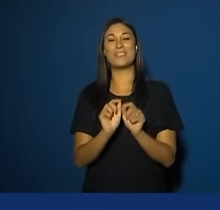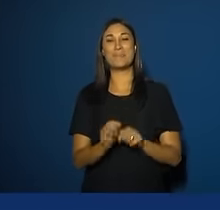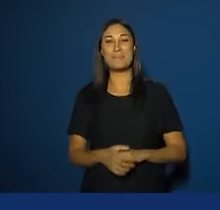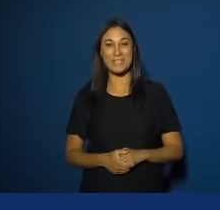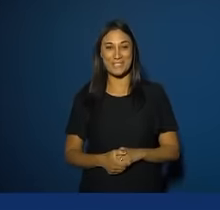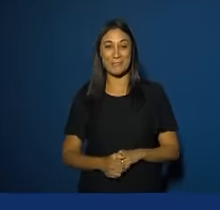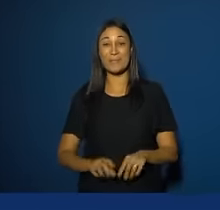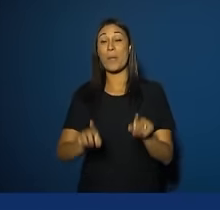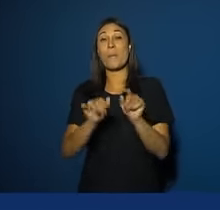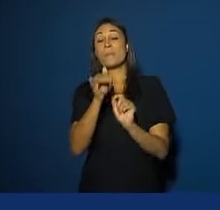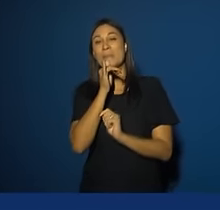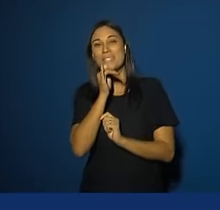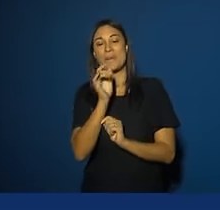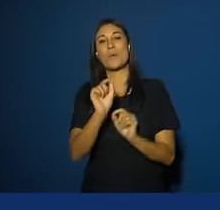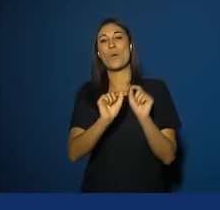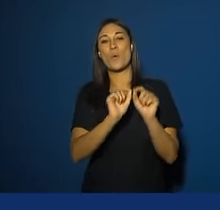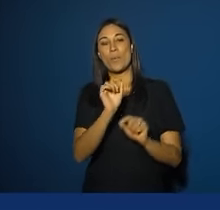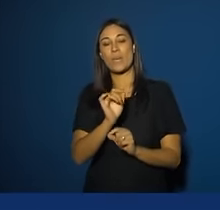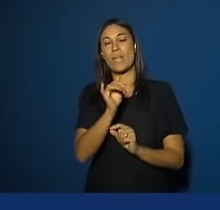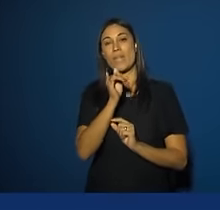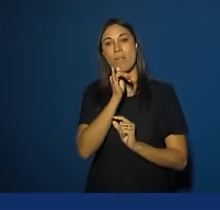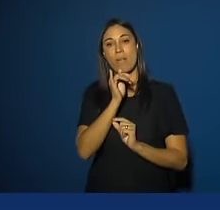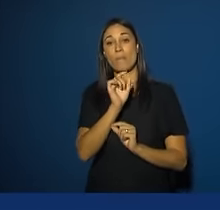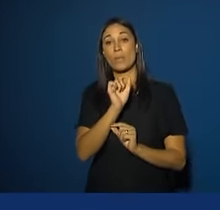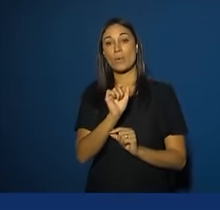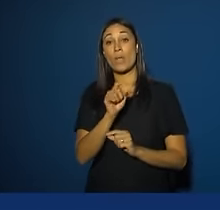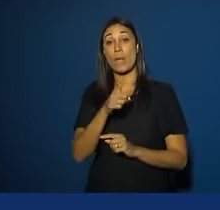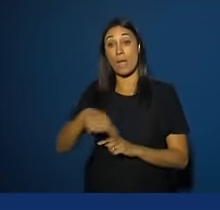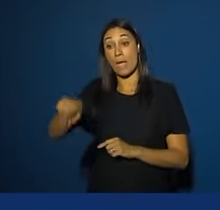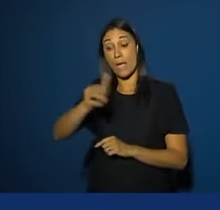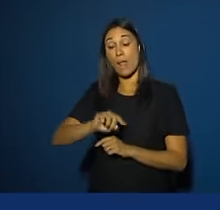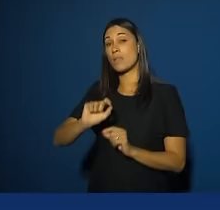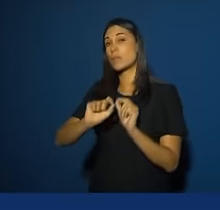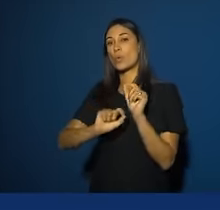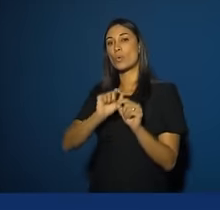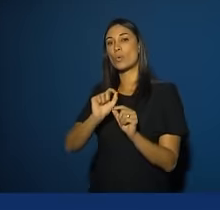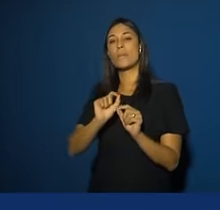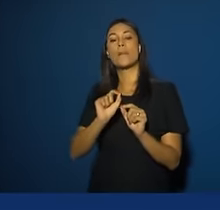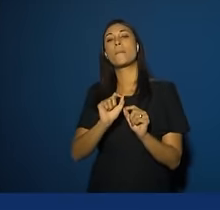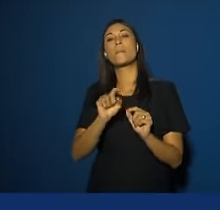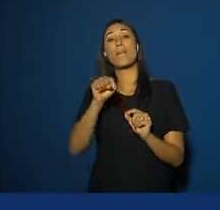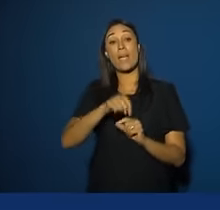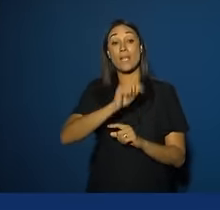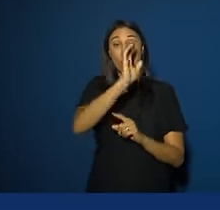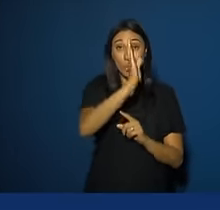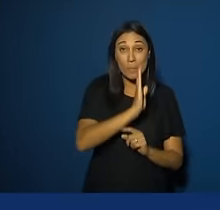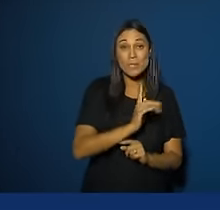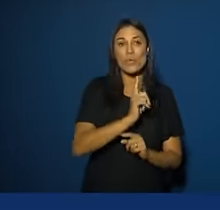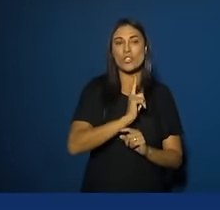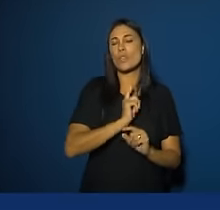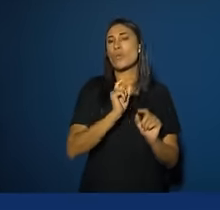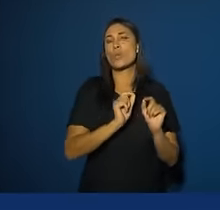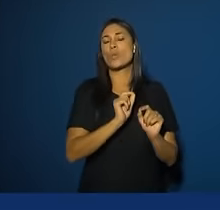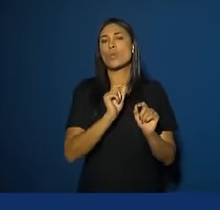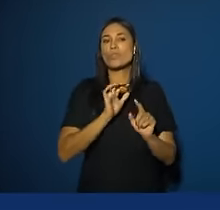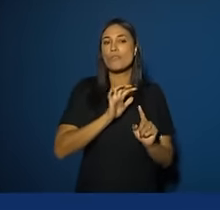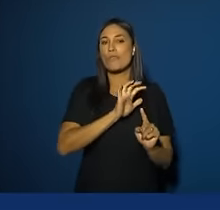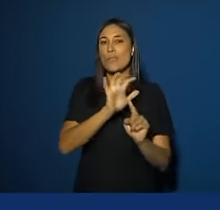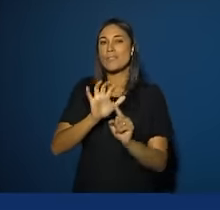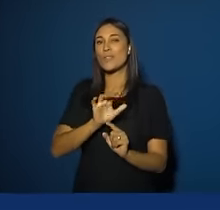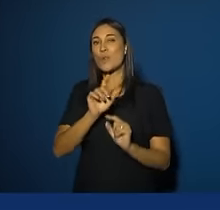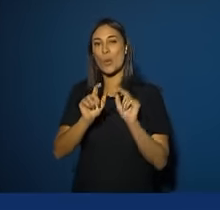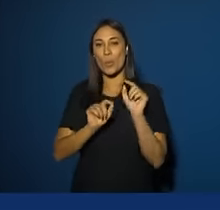né? as Big Seven, né? As Magnificent Seven, né? Elas drenaram a liquidez do mundo para lá, e no Brasil a gente teve o nosso aspirador, que foram